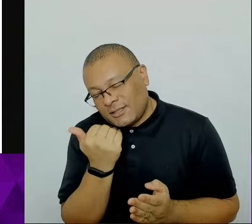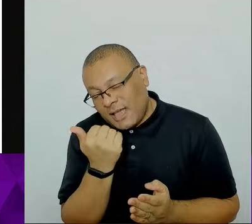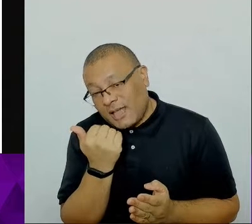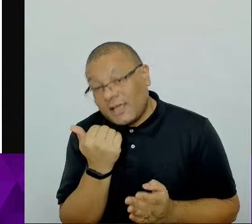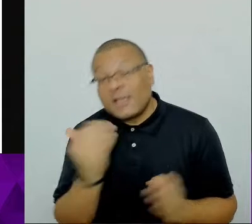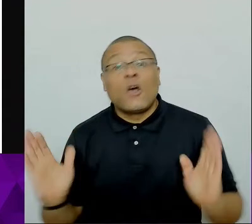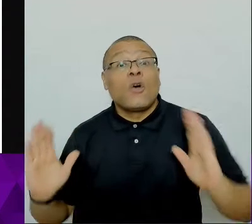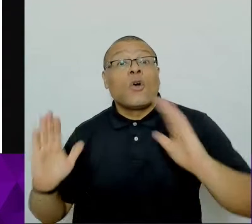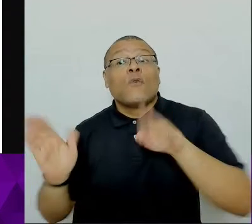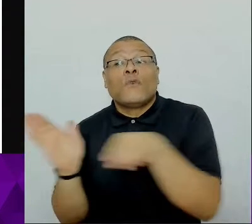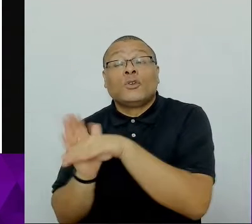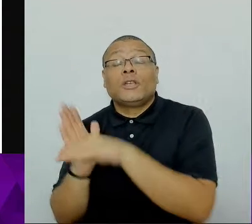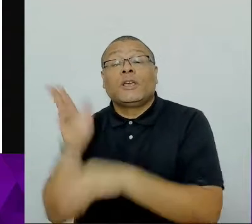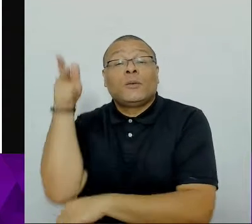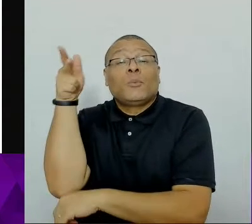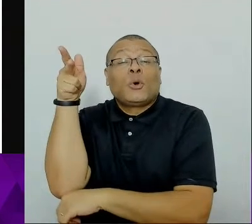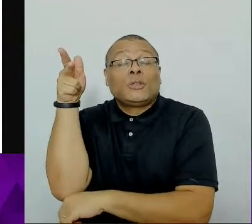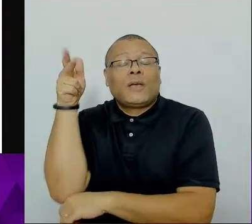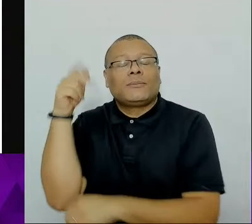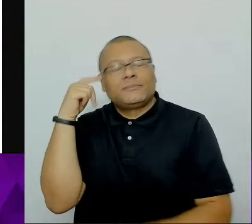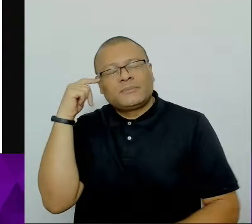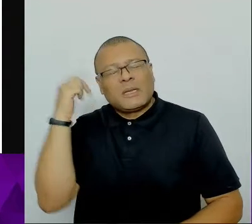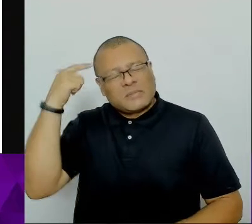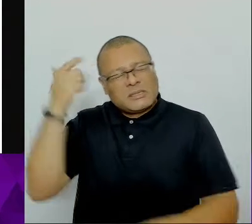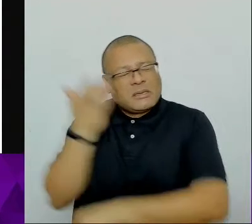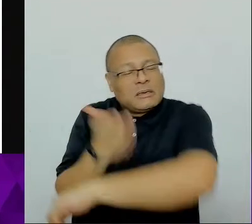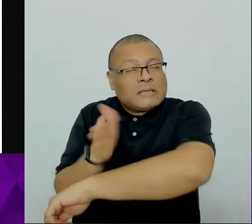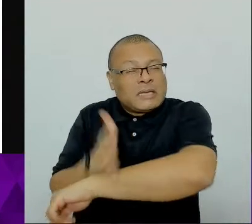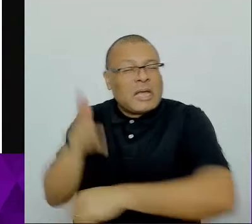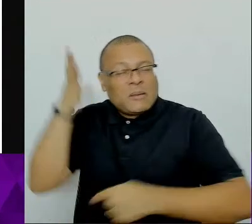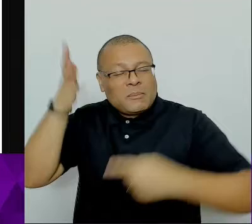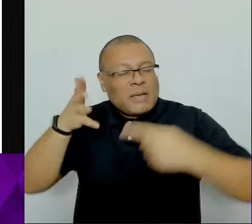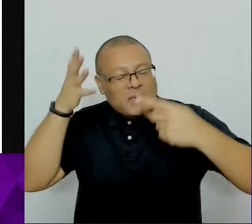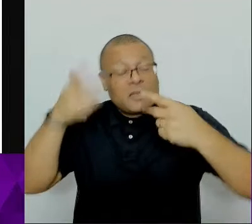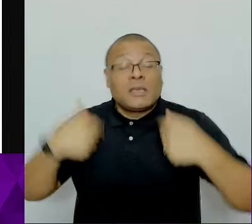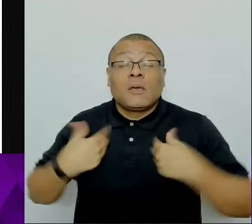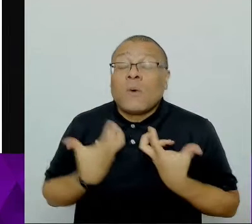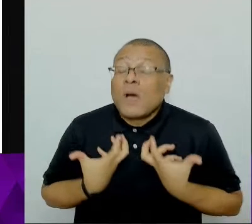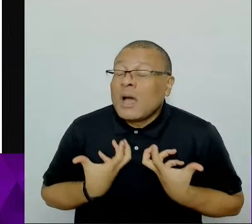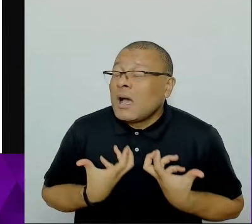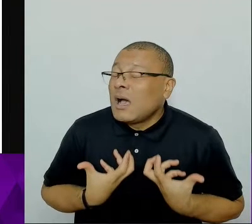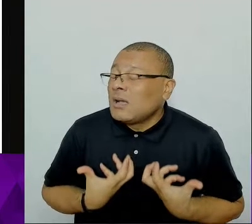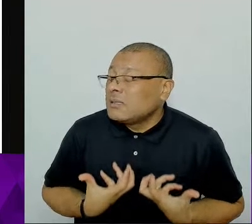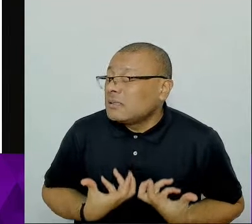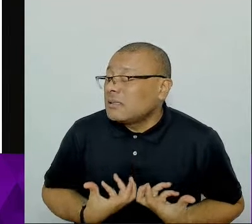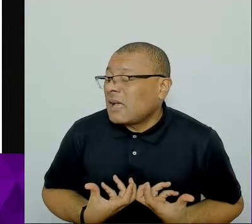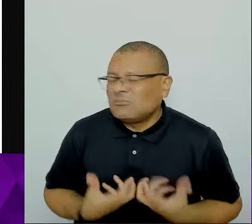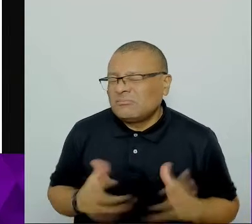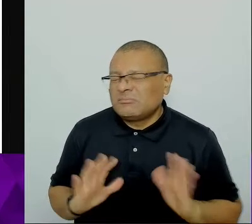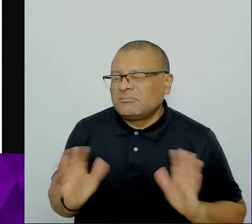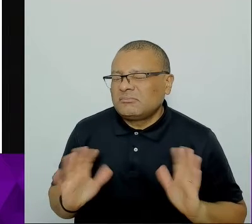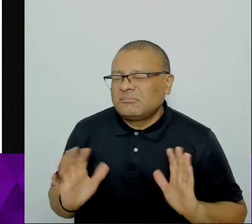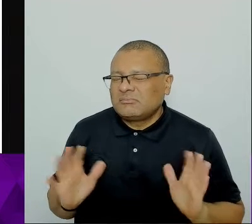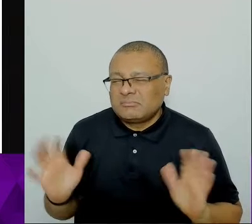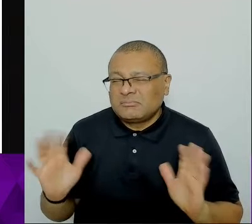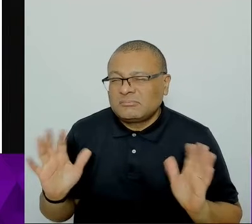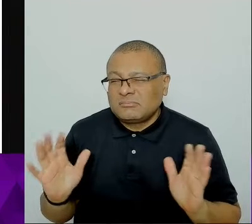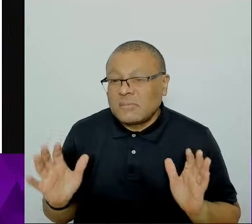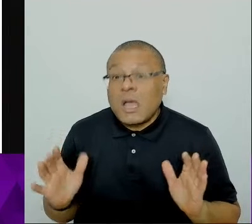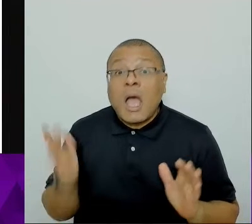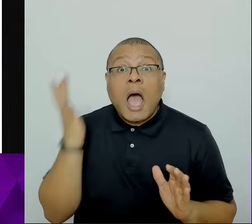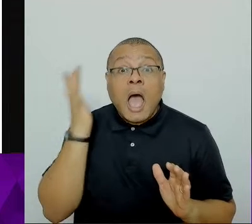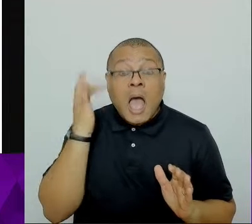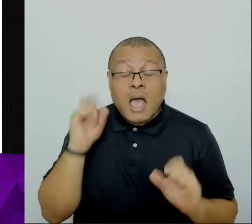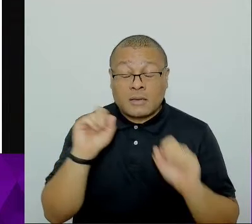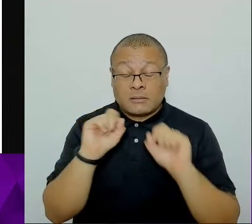hotel, e eu falei, puxa, eu preciso treinar tal e tal palestra, e eu estava muito cansado. Eu falei, não, vamos fazer o seguinte, eu acordo